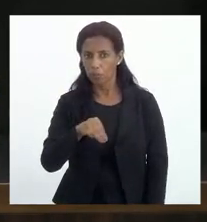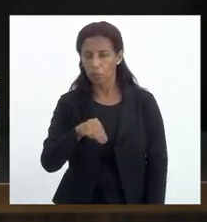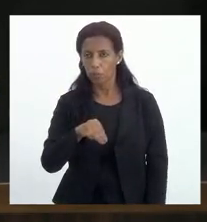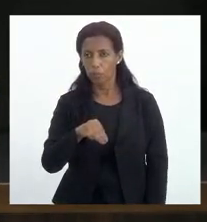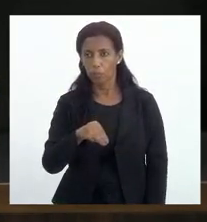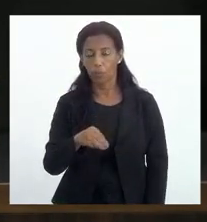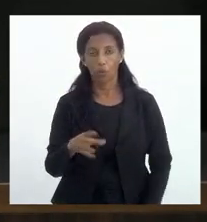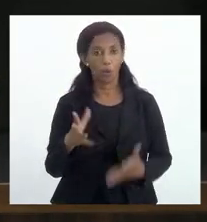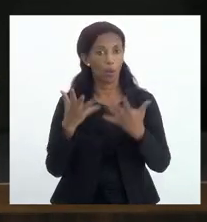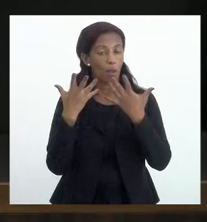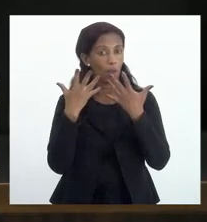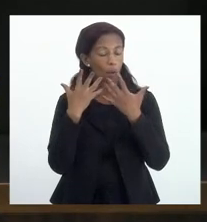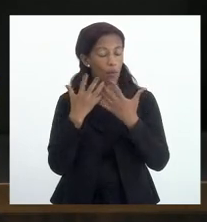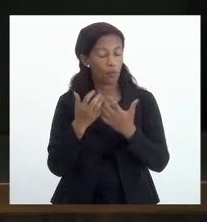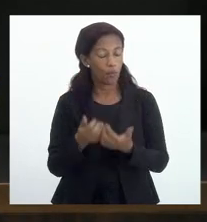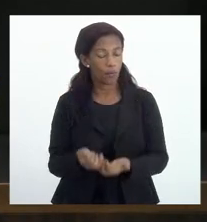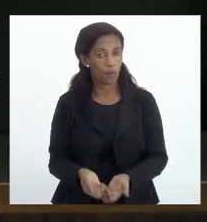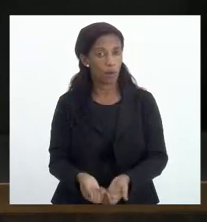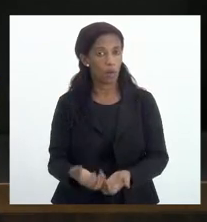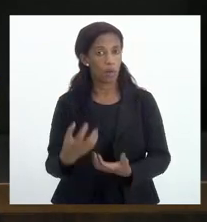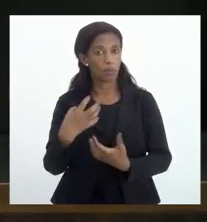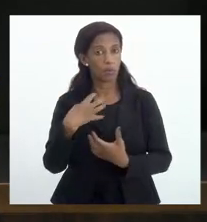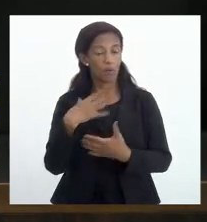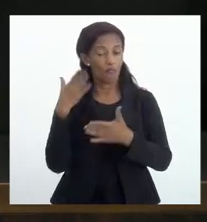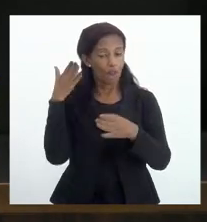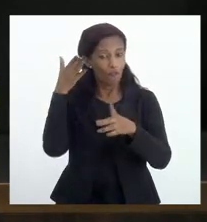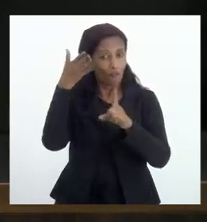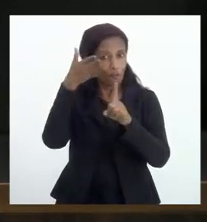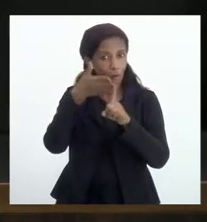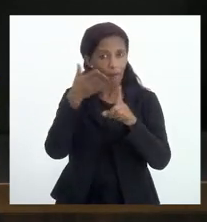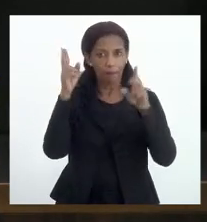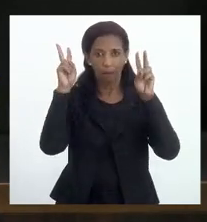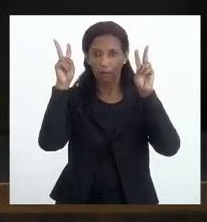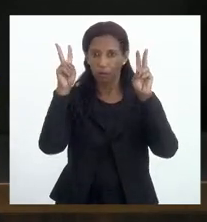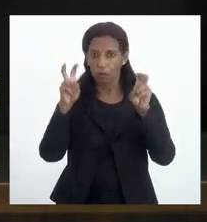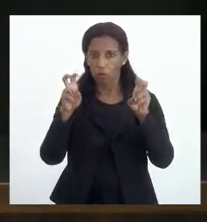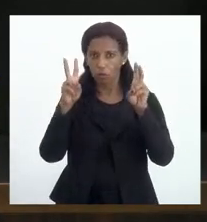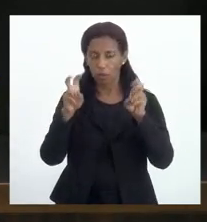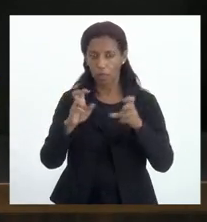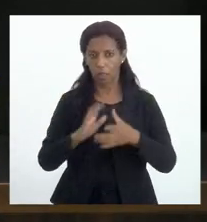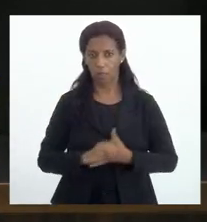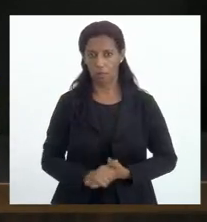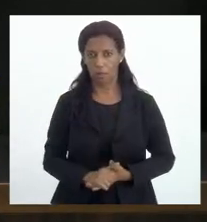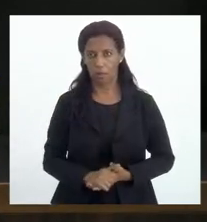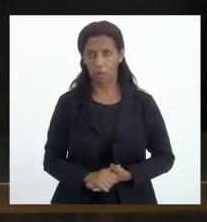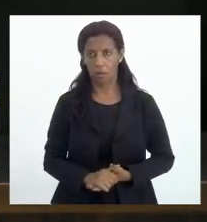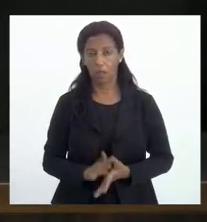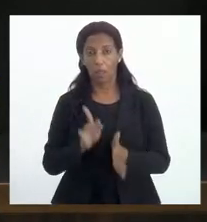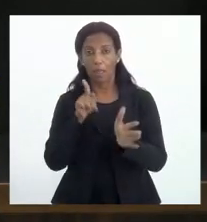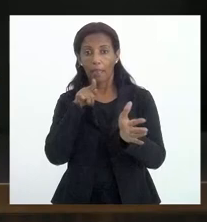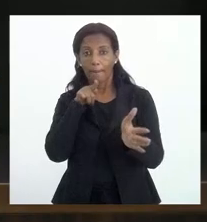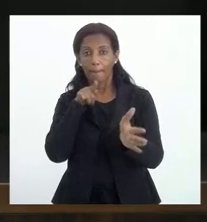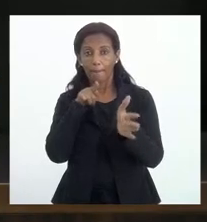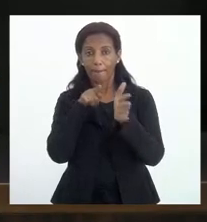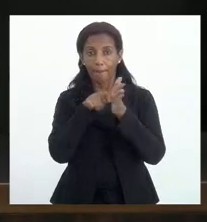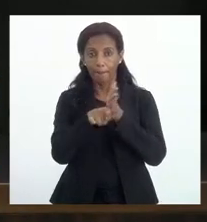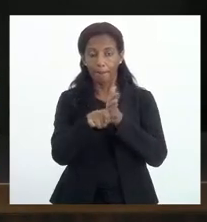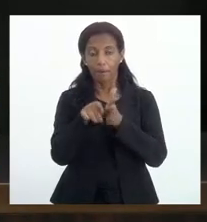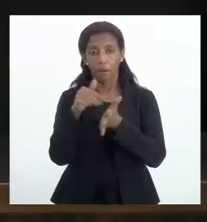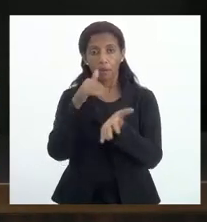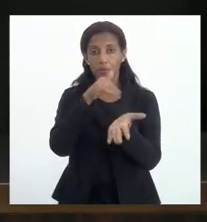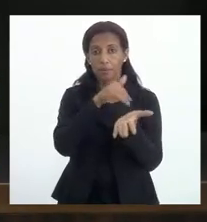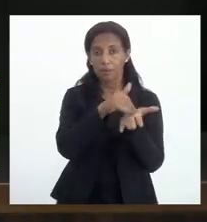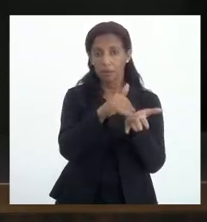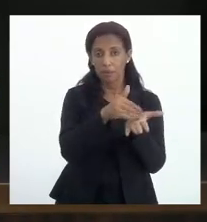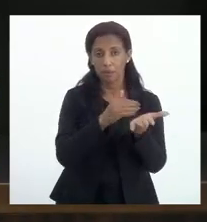E vamos nos cingir ao tema. E preferencialmente perguntando ao